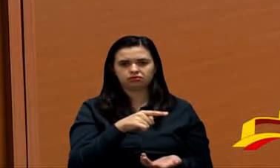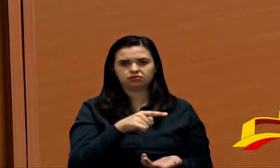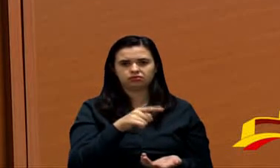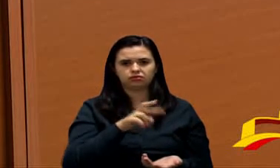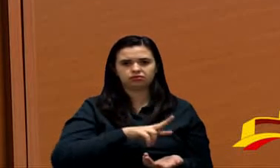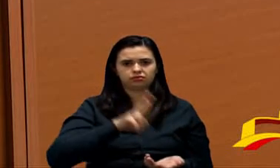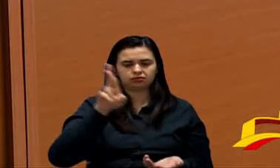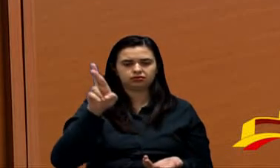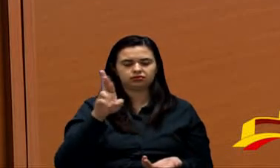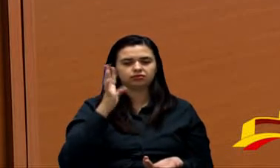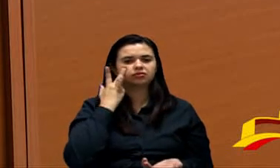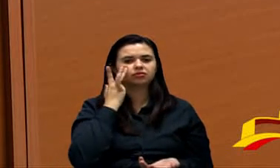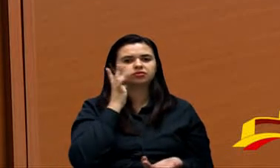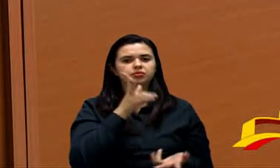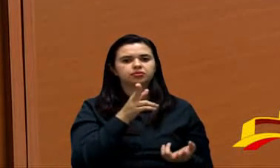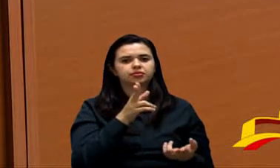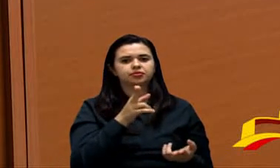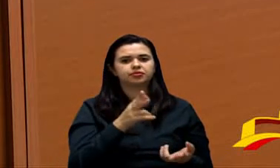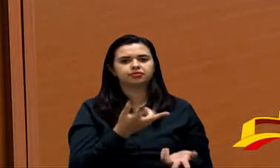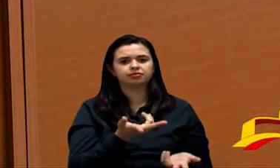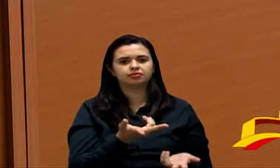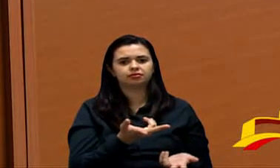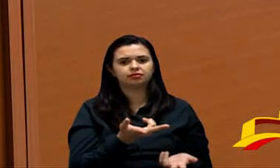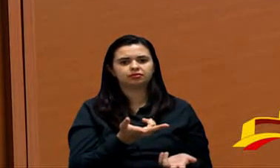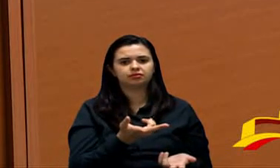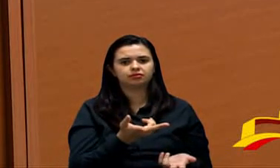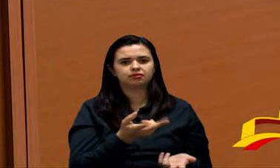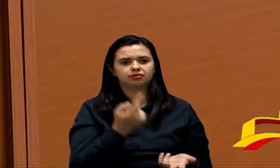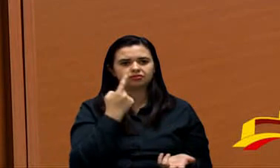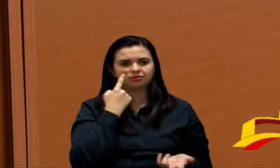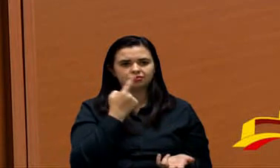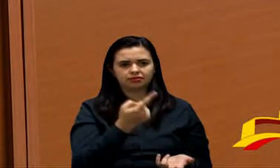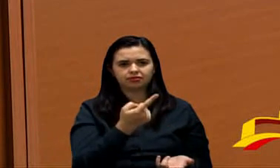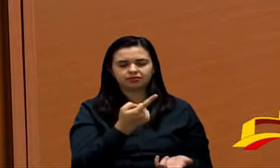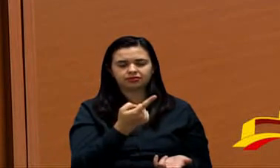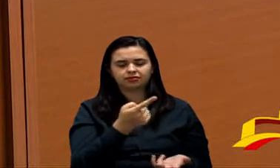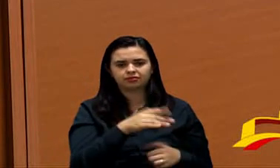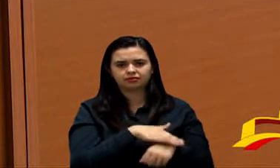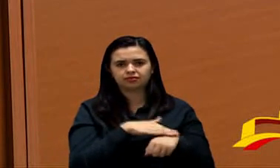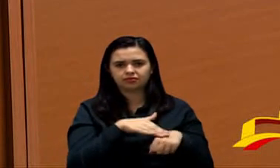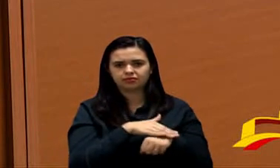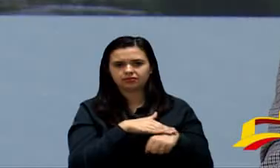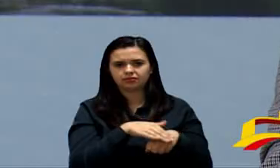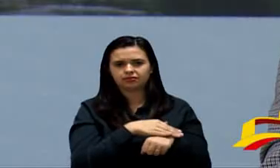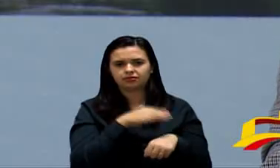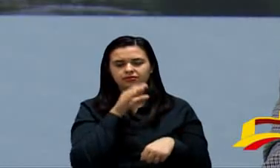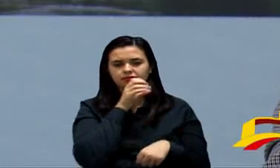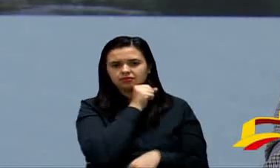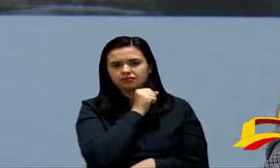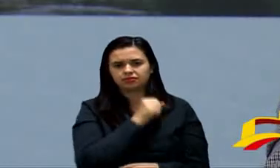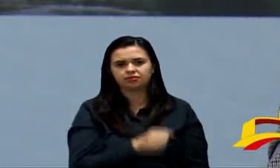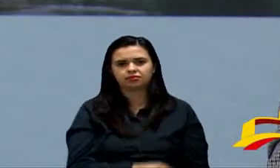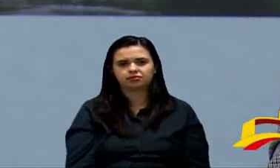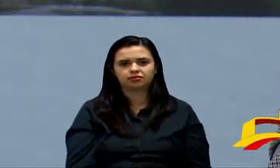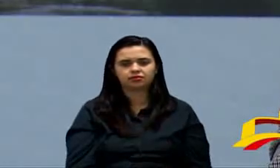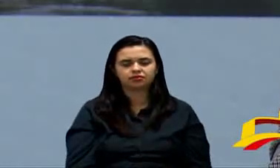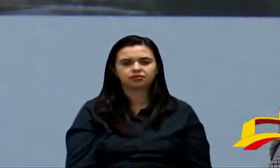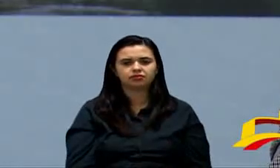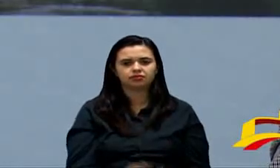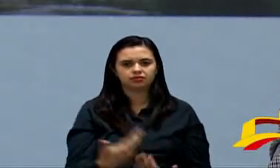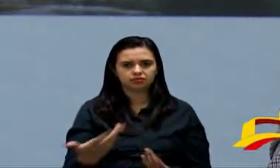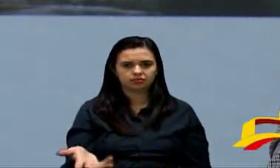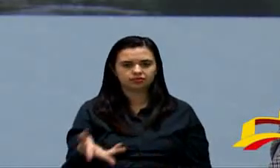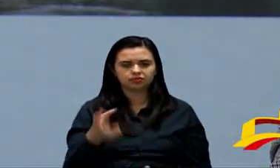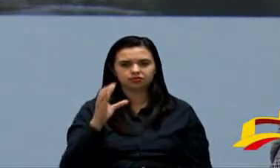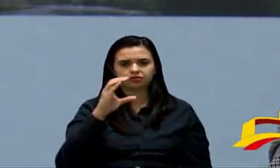um líder nessa casa. Quando eu estava conversando aqui, você foi rapidinho no gatilho. Então, vereador, senhor presidente, vereador